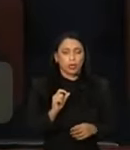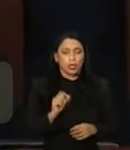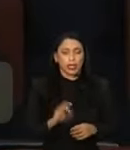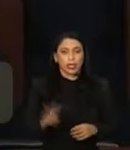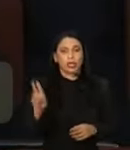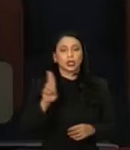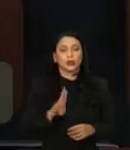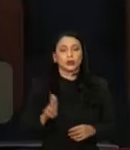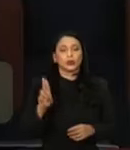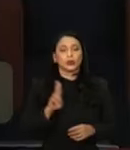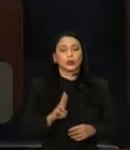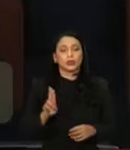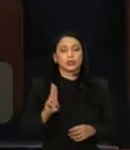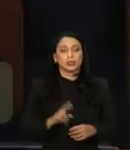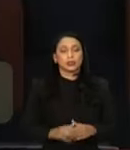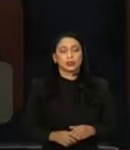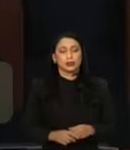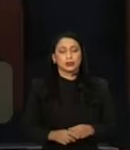utiliza